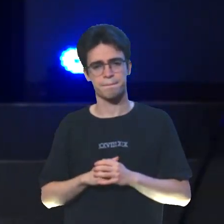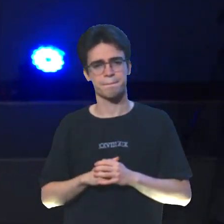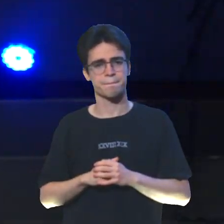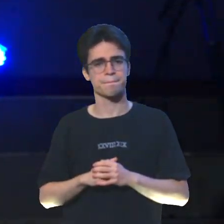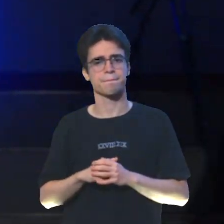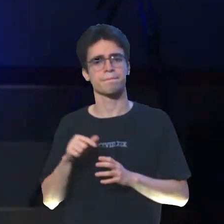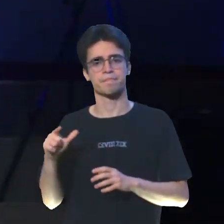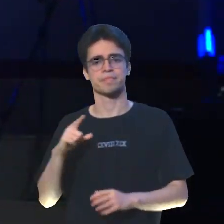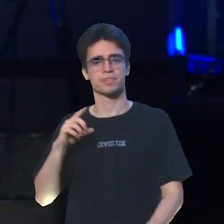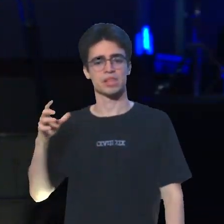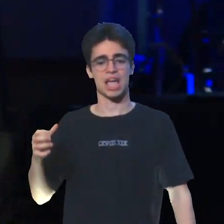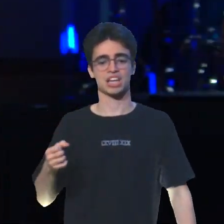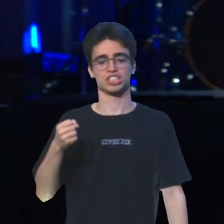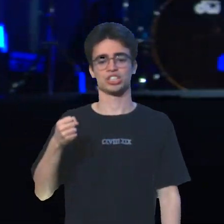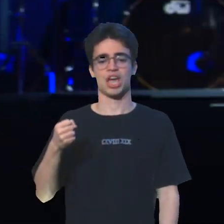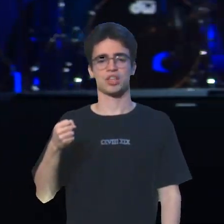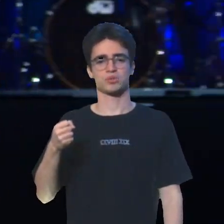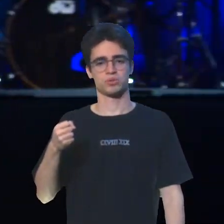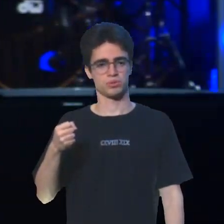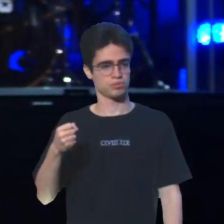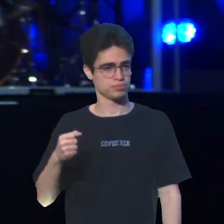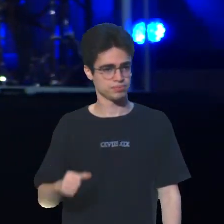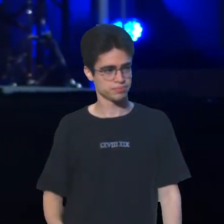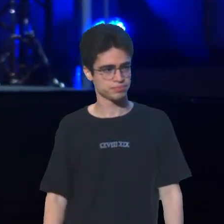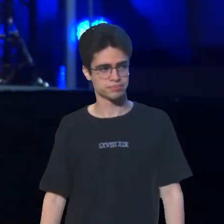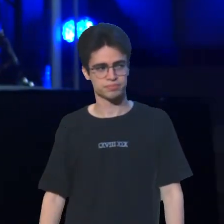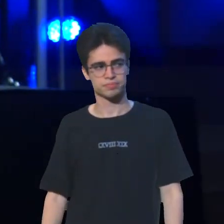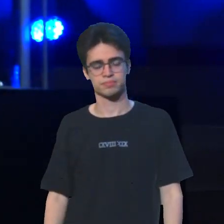com o seu cajado,